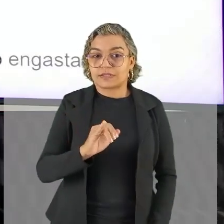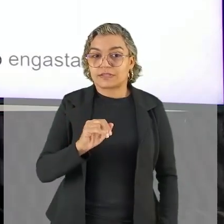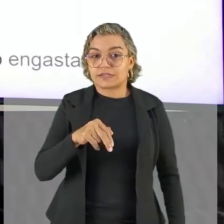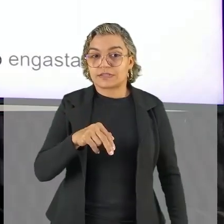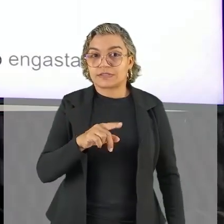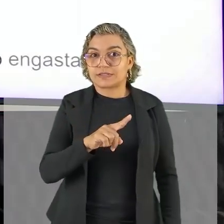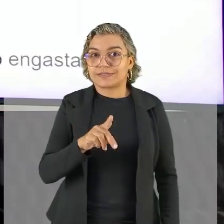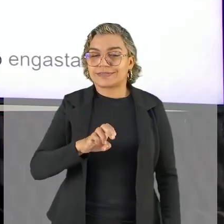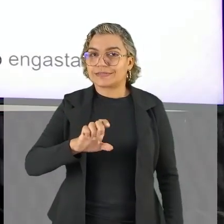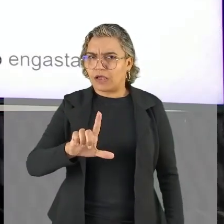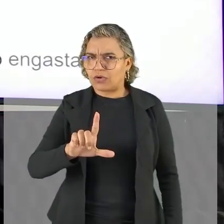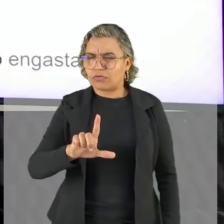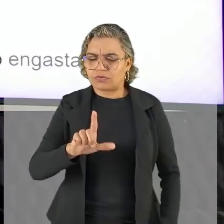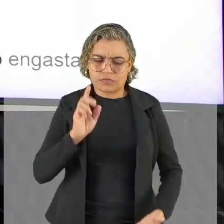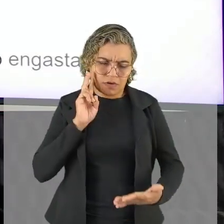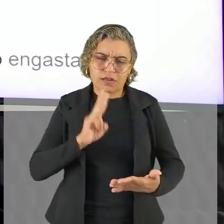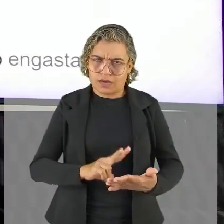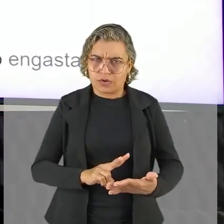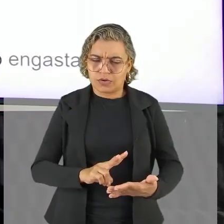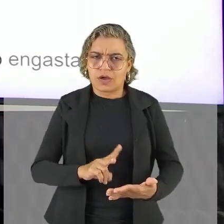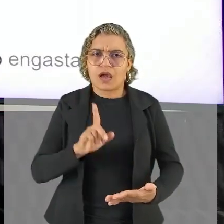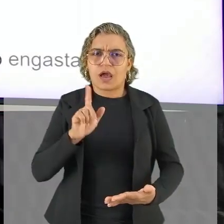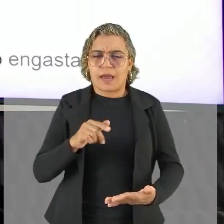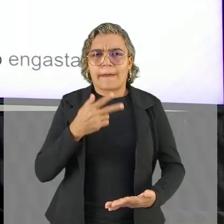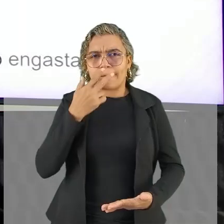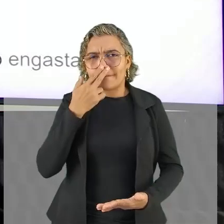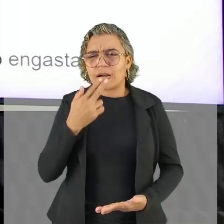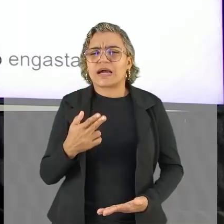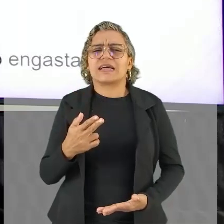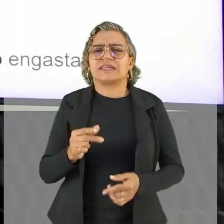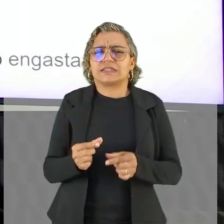de uma lâminazinha, ponta de